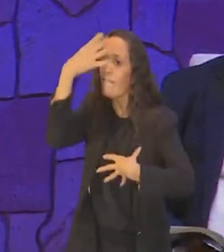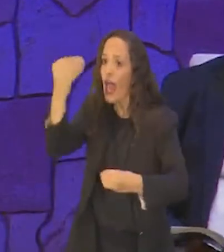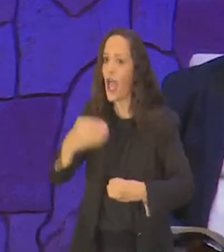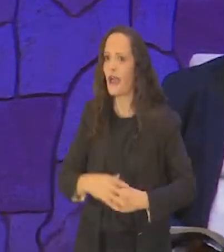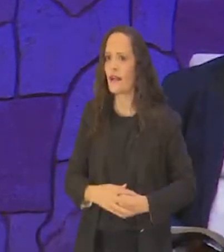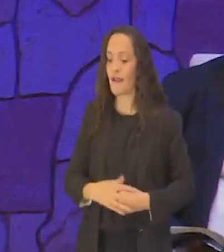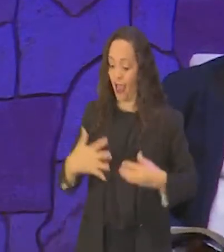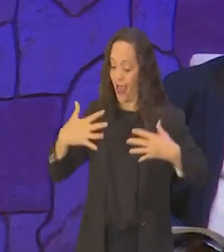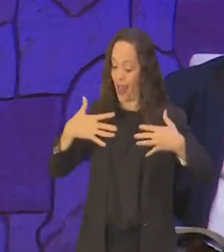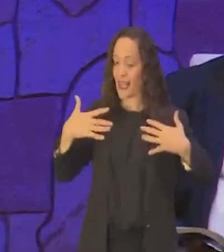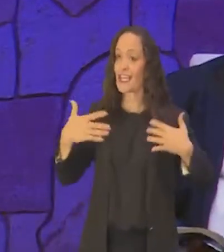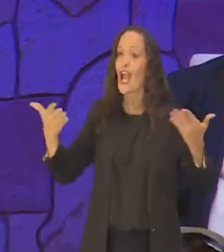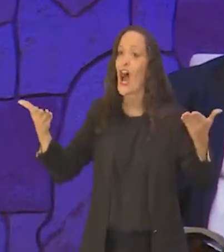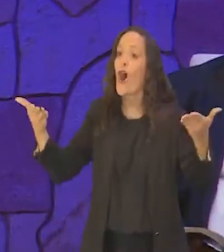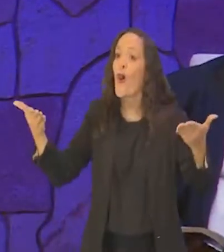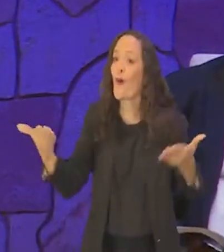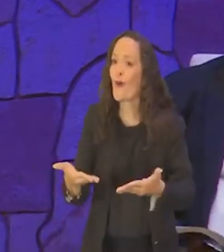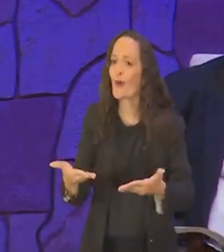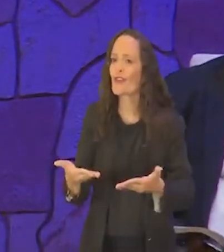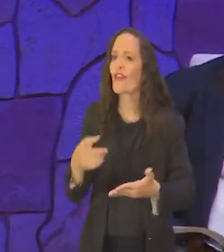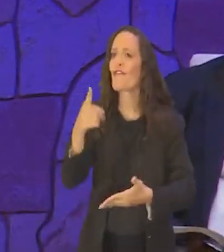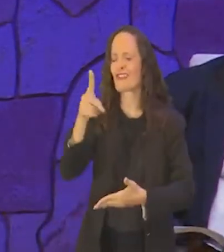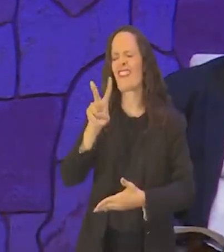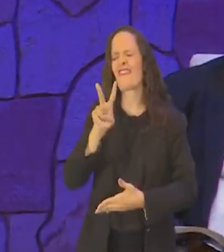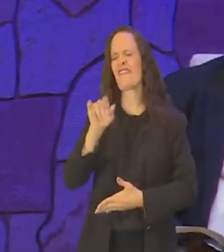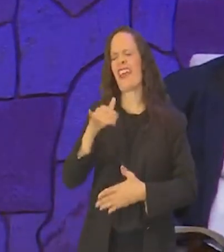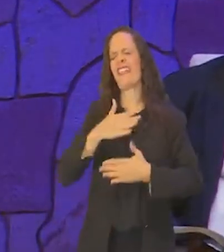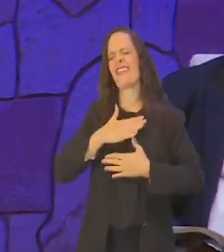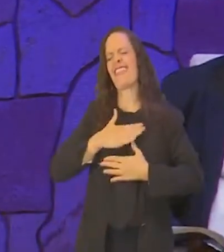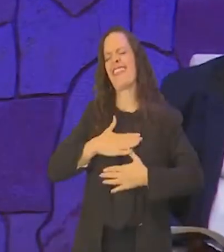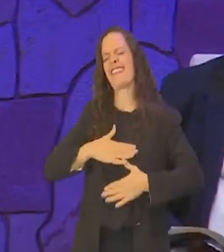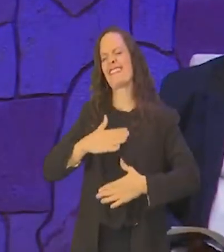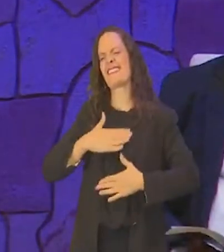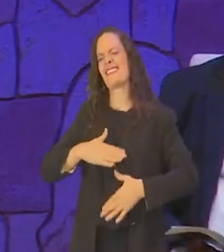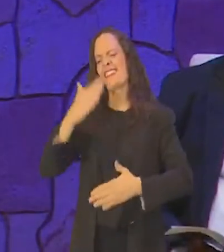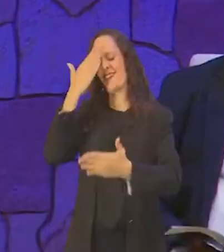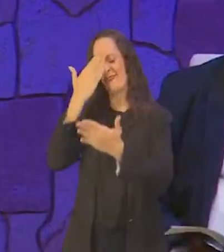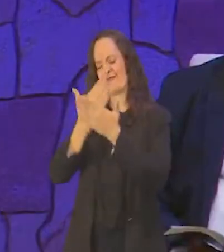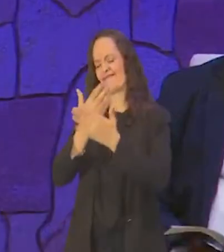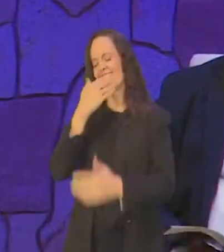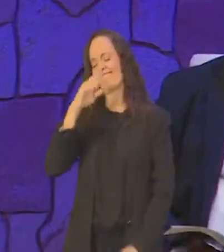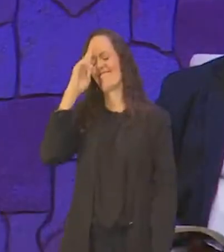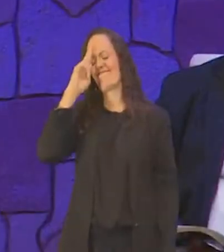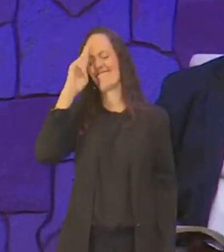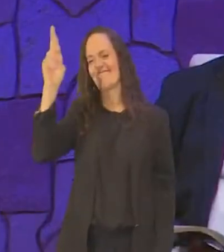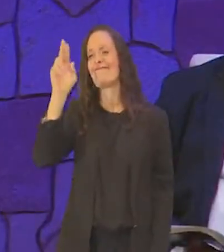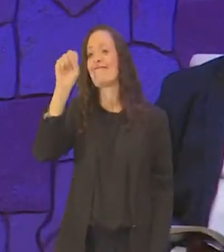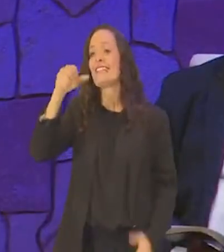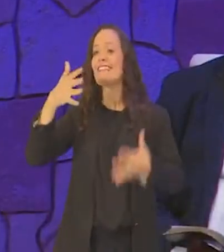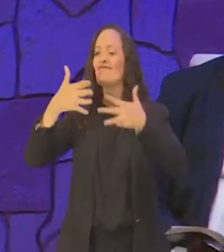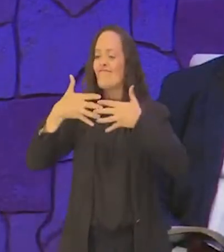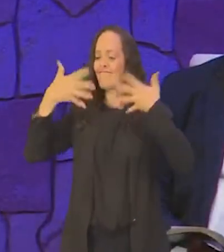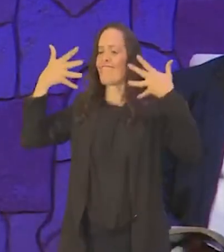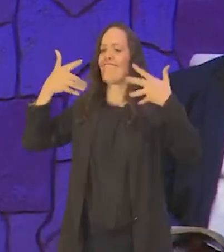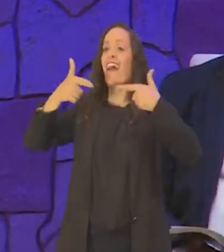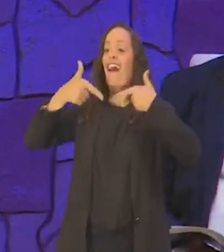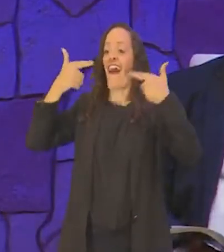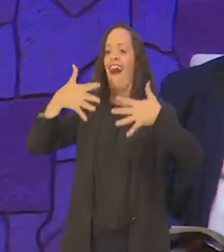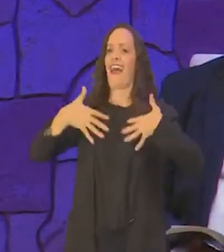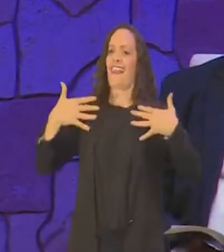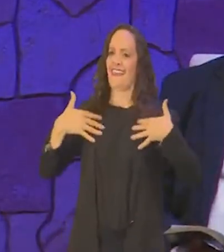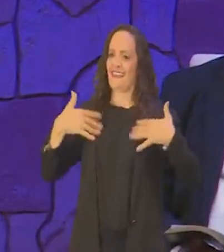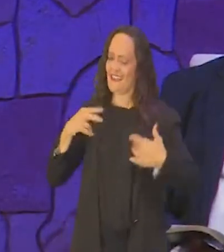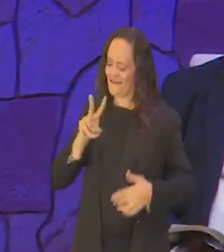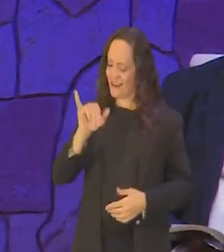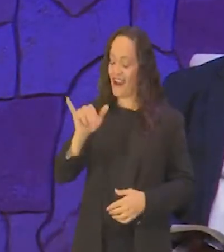alegre hoje. Você vai descansar no Senhor e vai se alegrar nele. Depois é